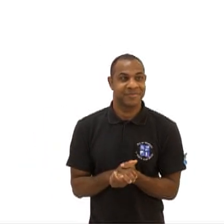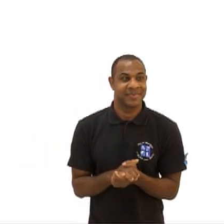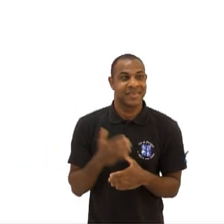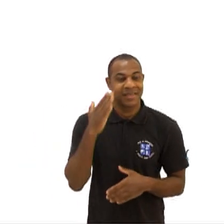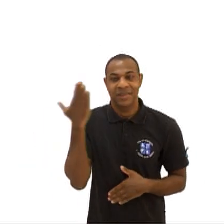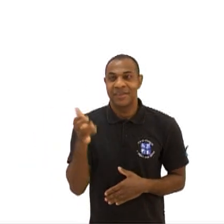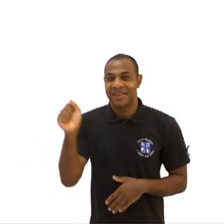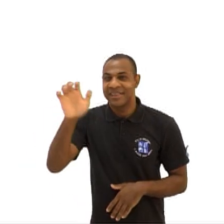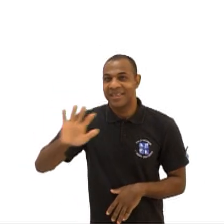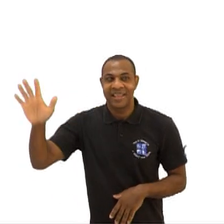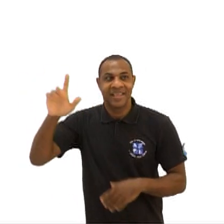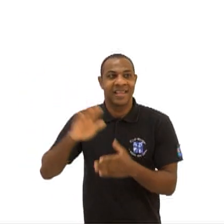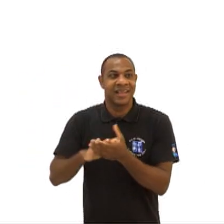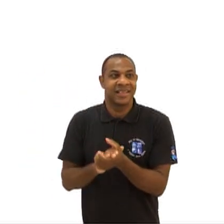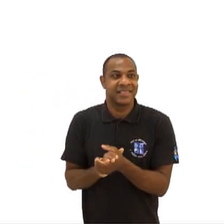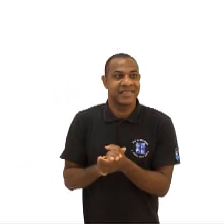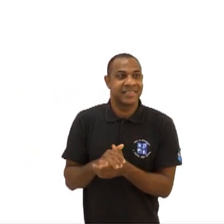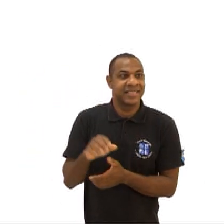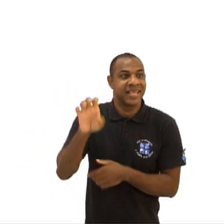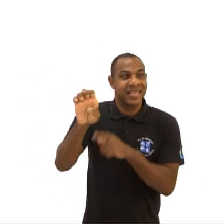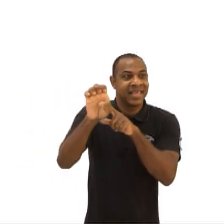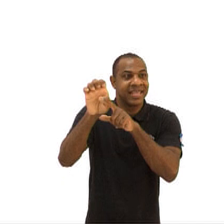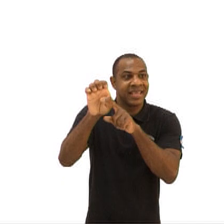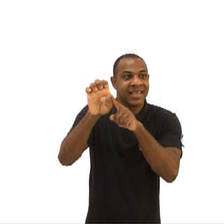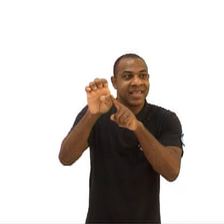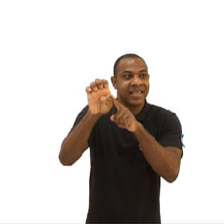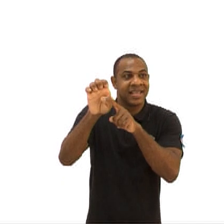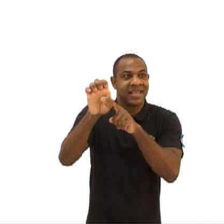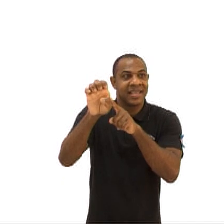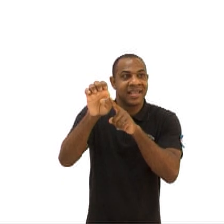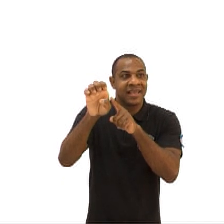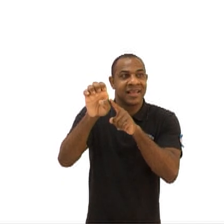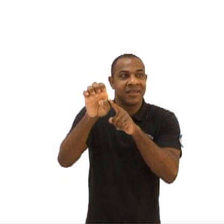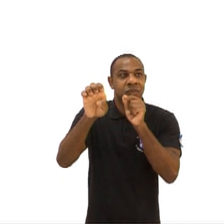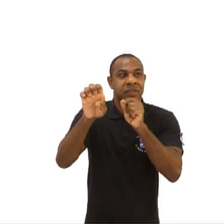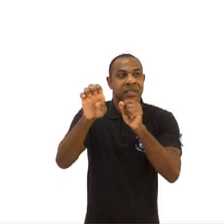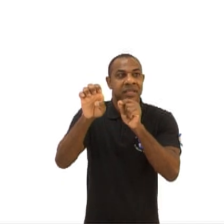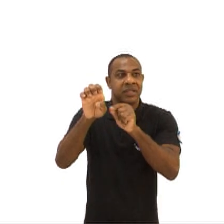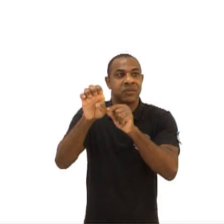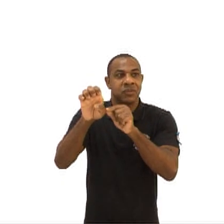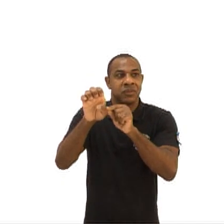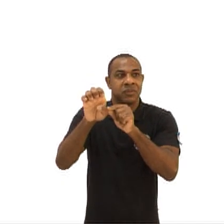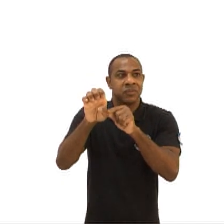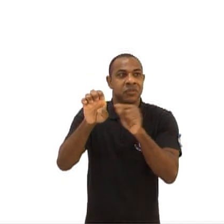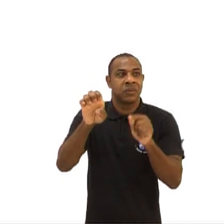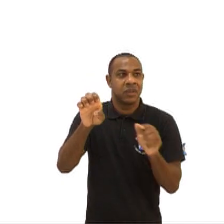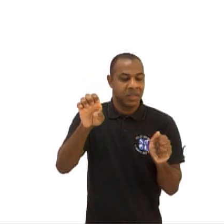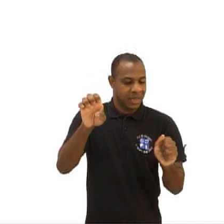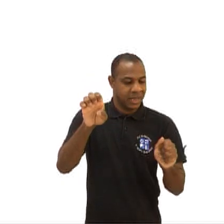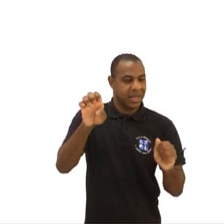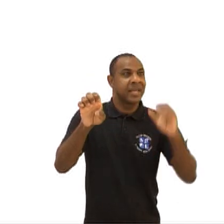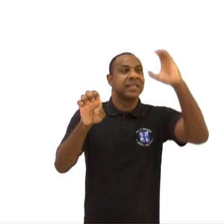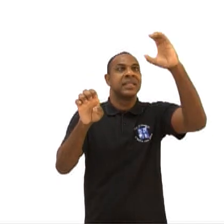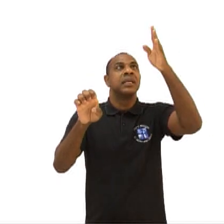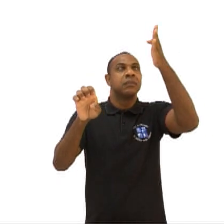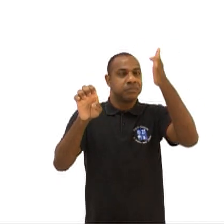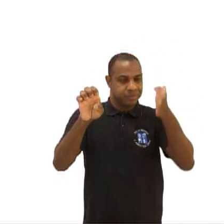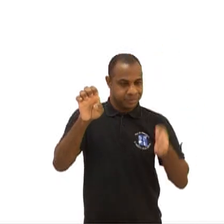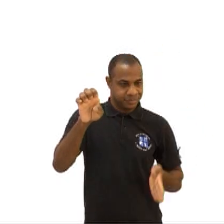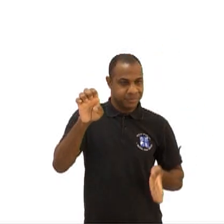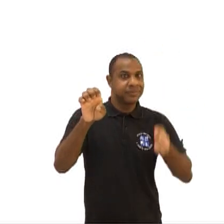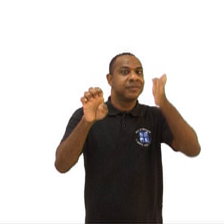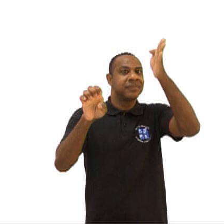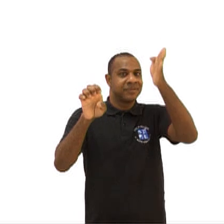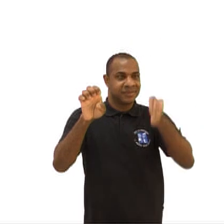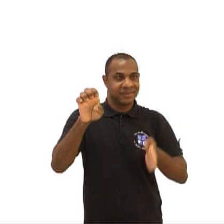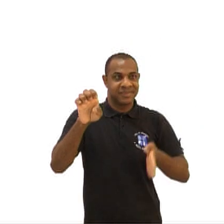Então na figura, o segmento DE é paralelo ao lado AC. Então DE é paralelo ao lado AC, né?